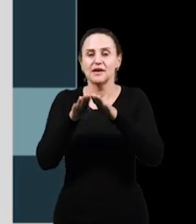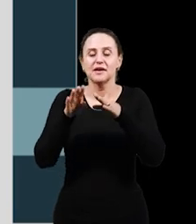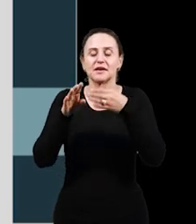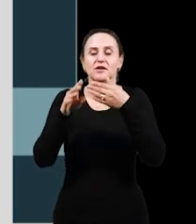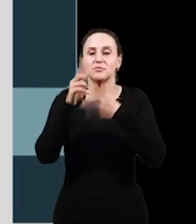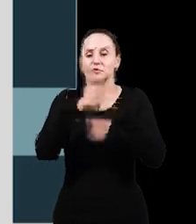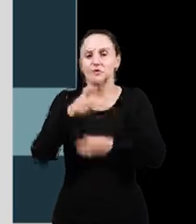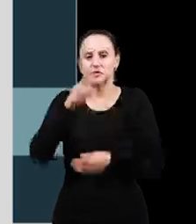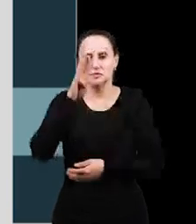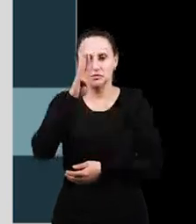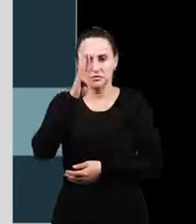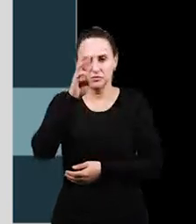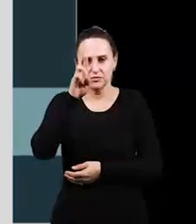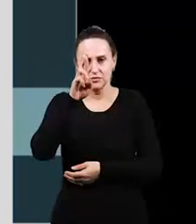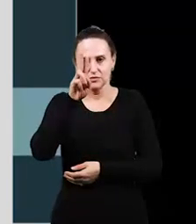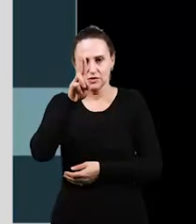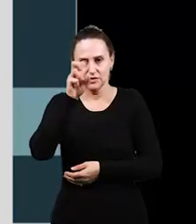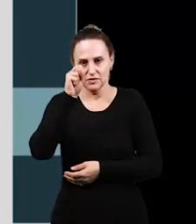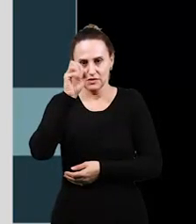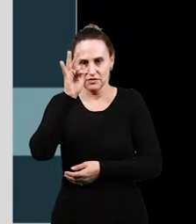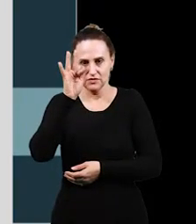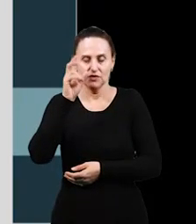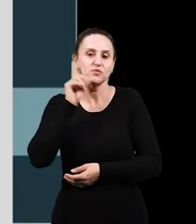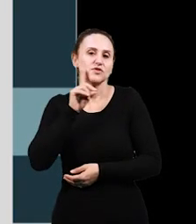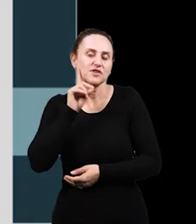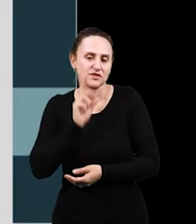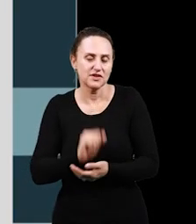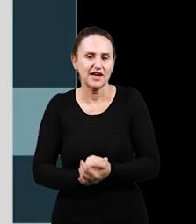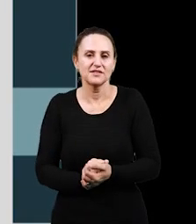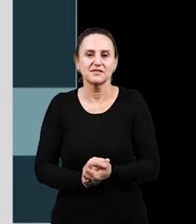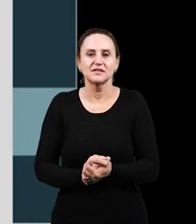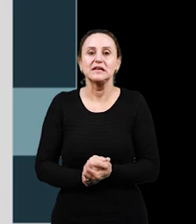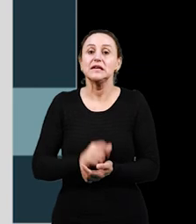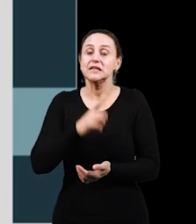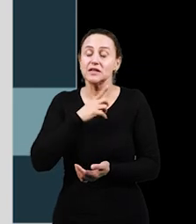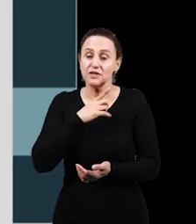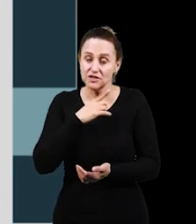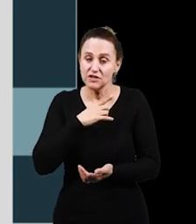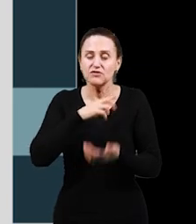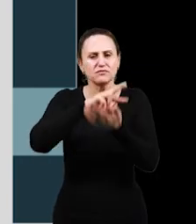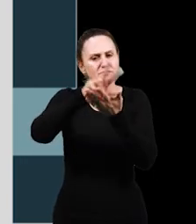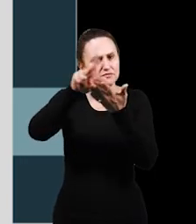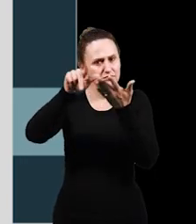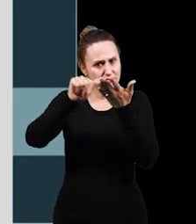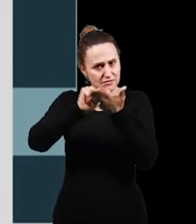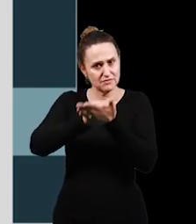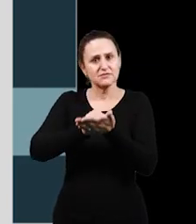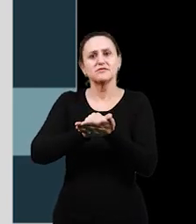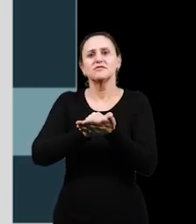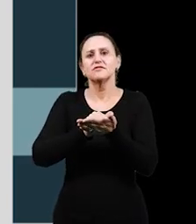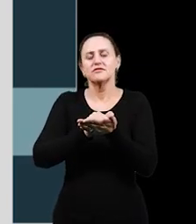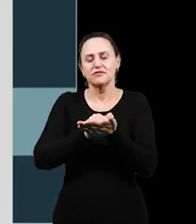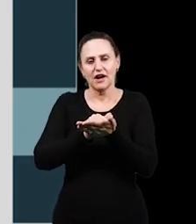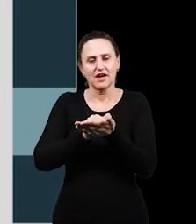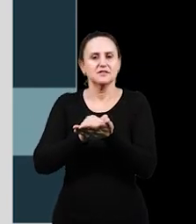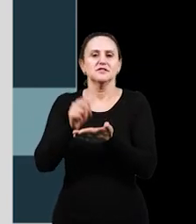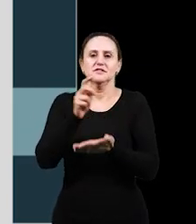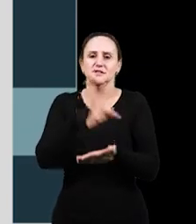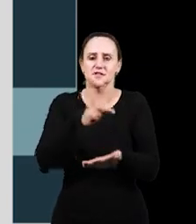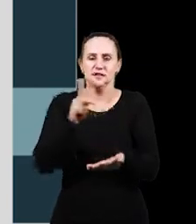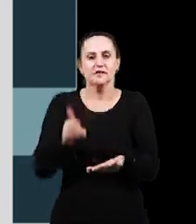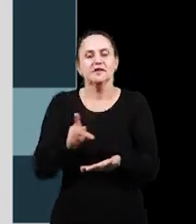Henrique Maurer Jr mas ele mesmo não sente tu lava professor de linguística ele dizer aquele era professor de filologia